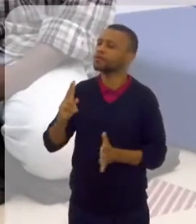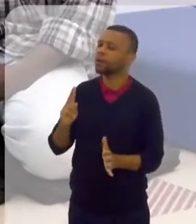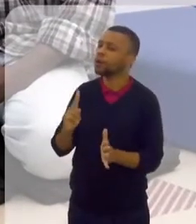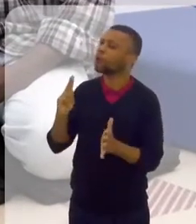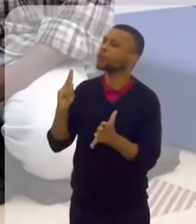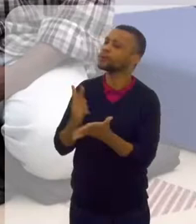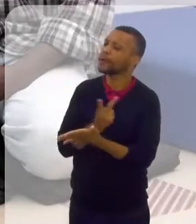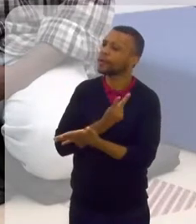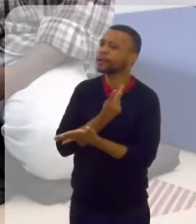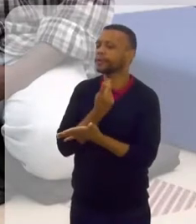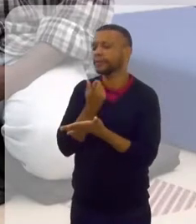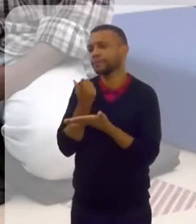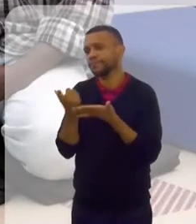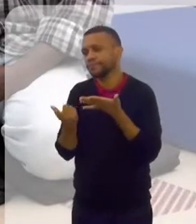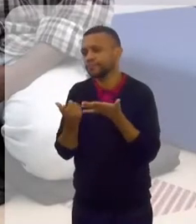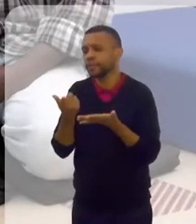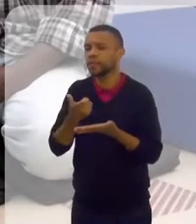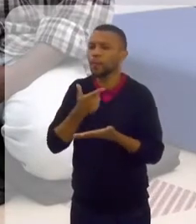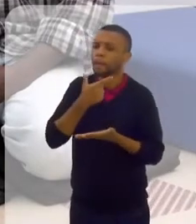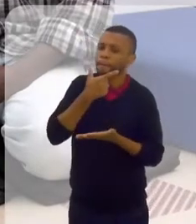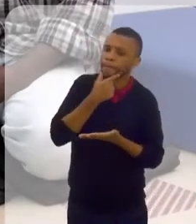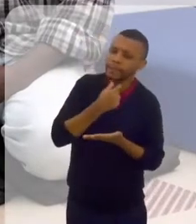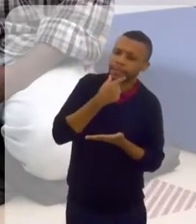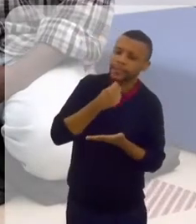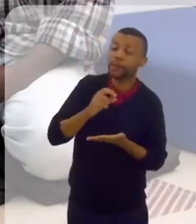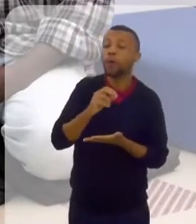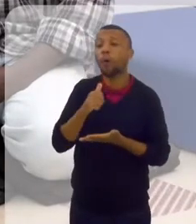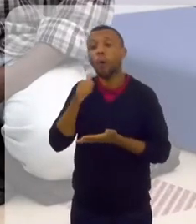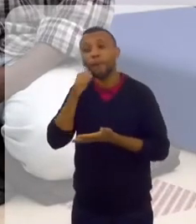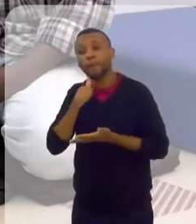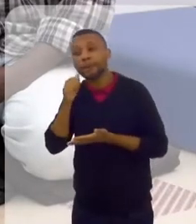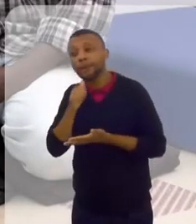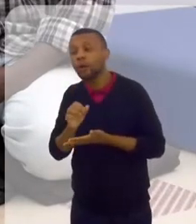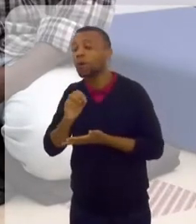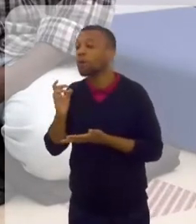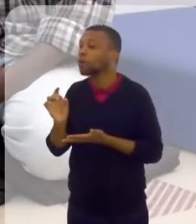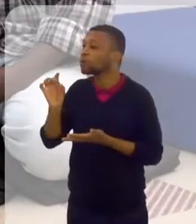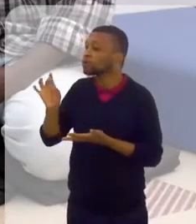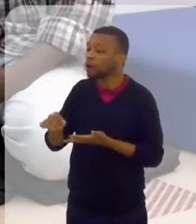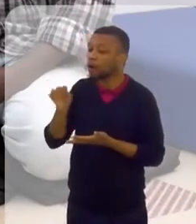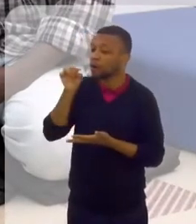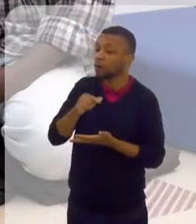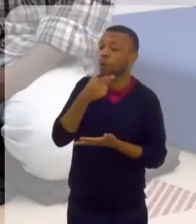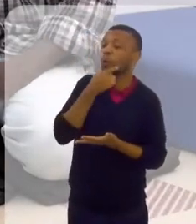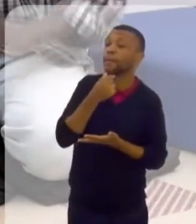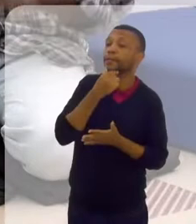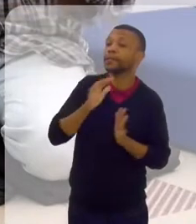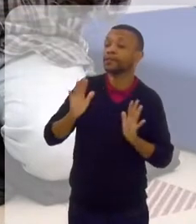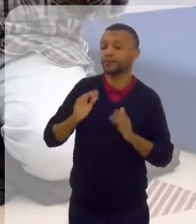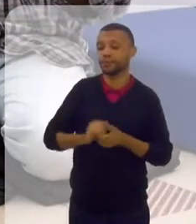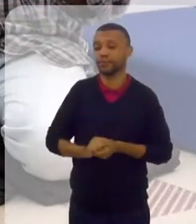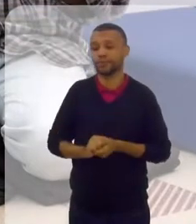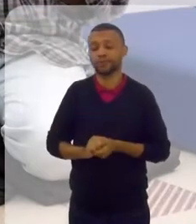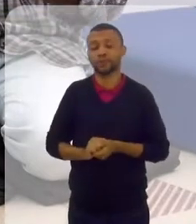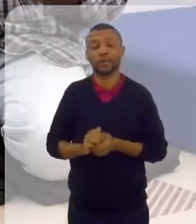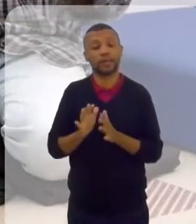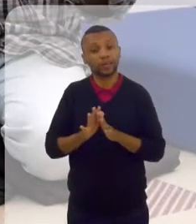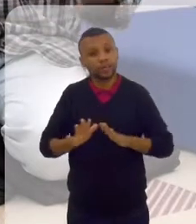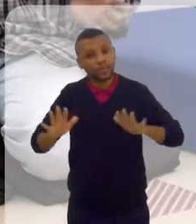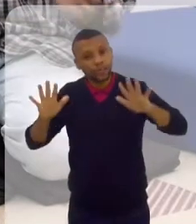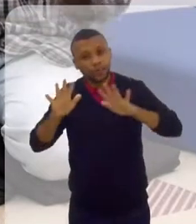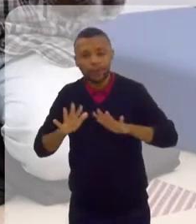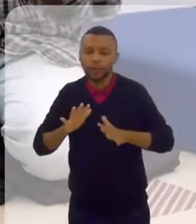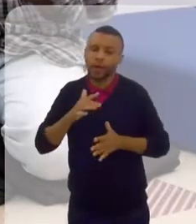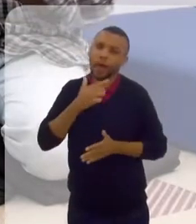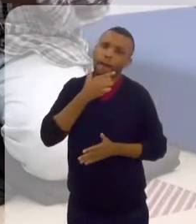acontece tanto sendo uma menina ou um menino ou só com os meninos? Não, geralmente com todos, que